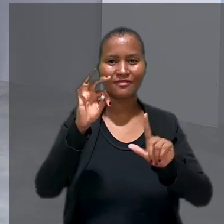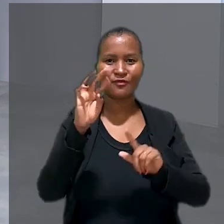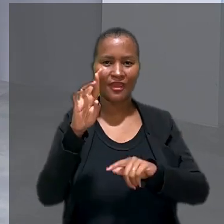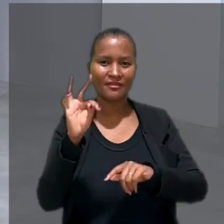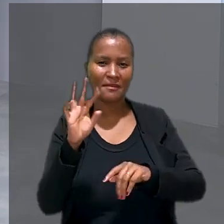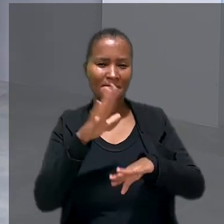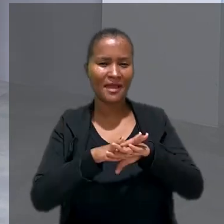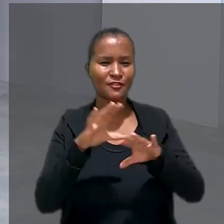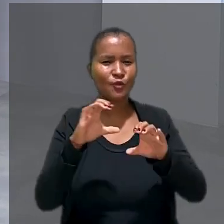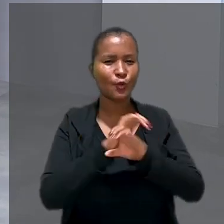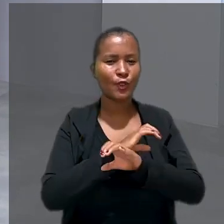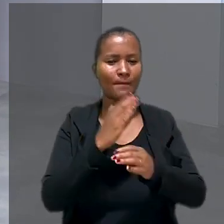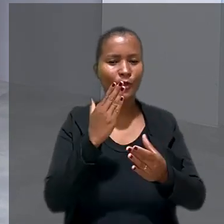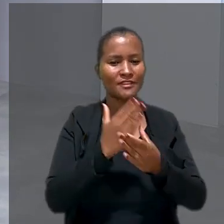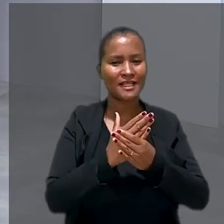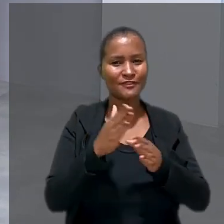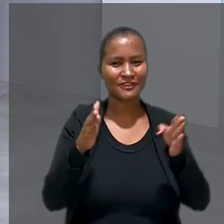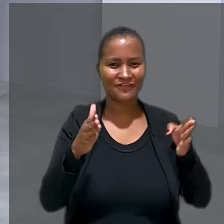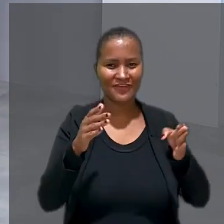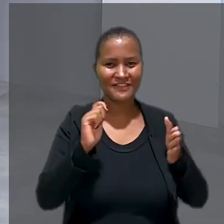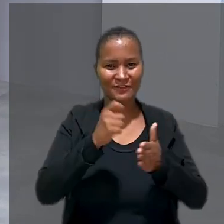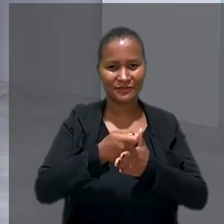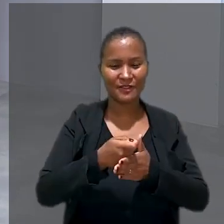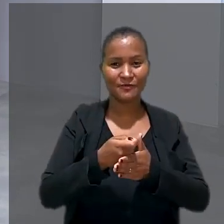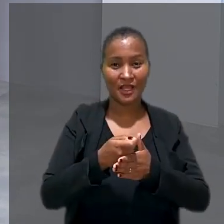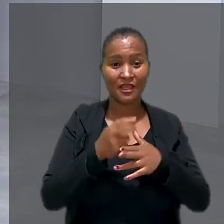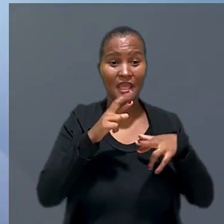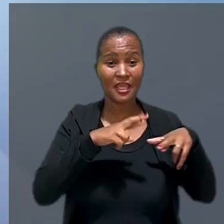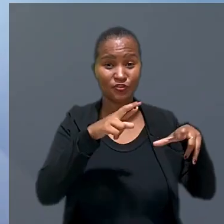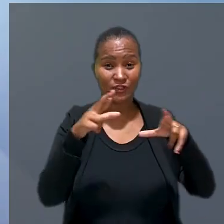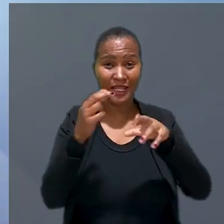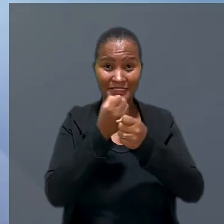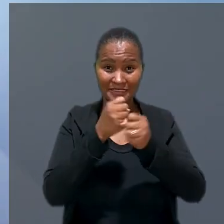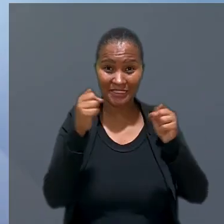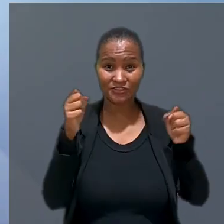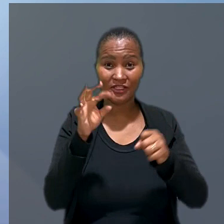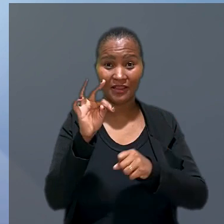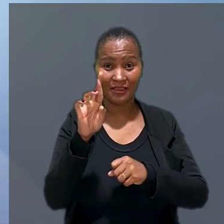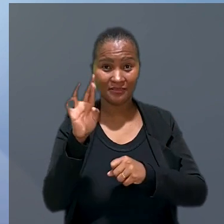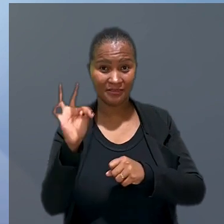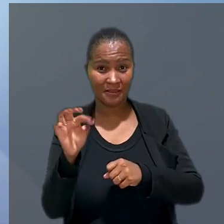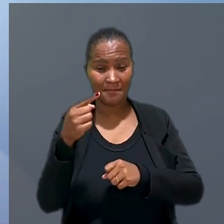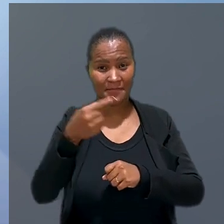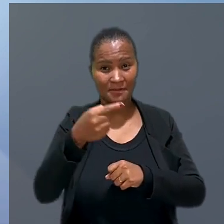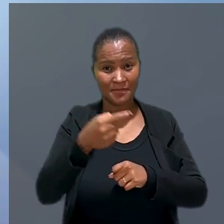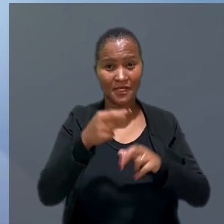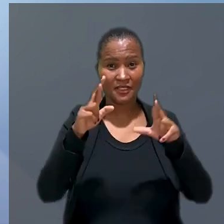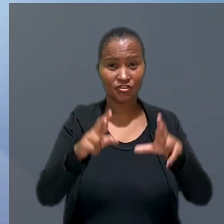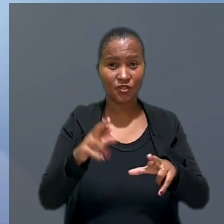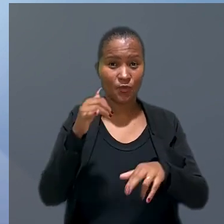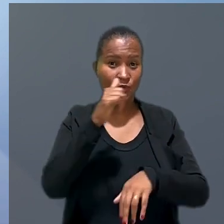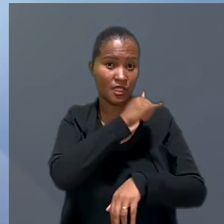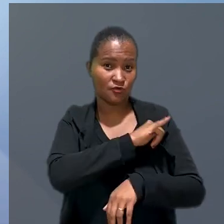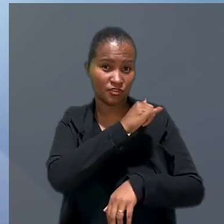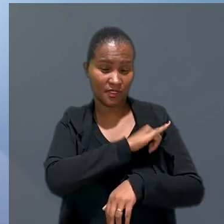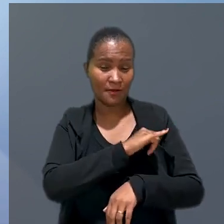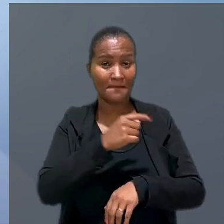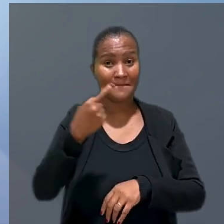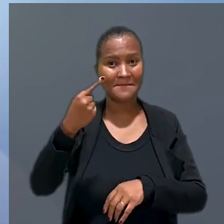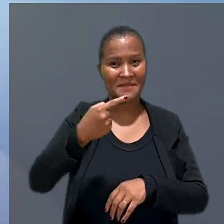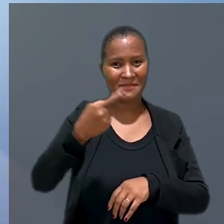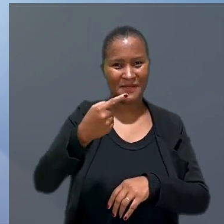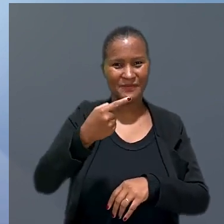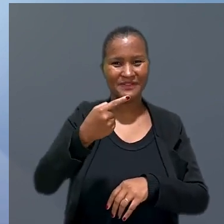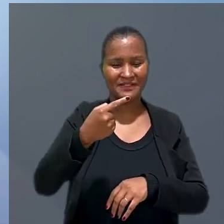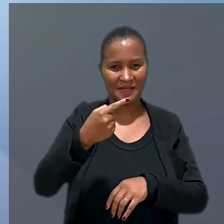mais concluíram processos na fase de execução. Entre os regionais de grande porte, o TRT da primeira região no Rio de Janeiro ficou